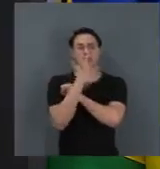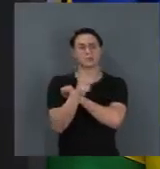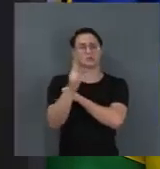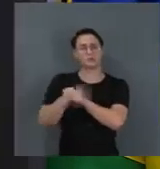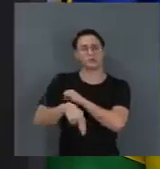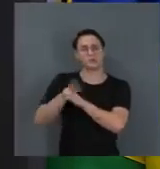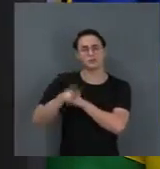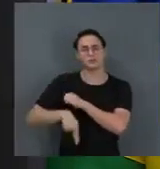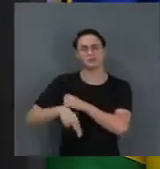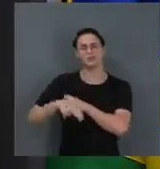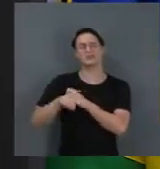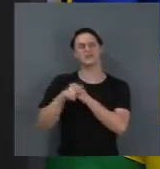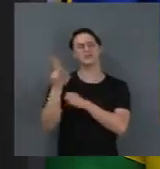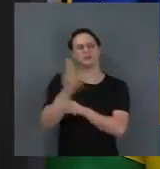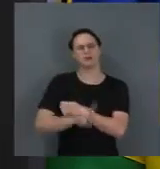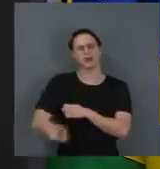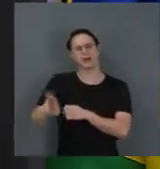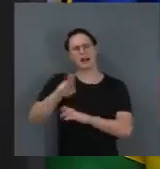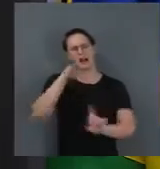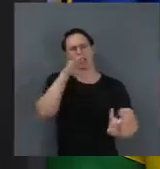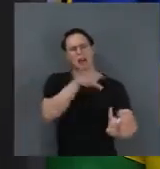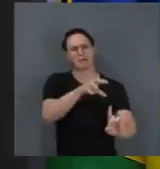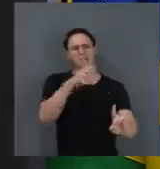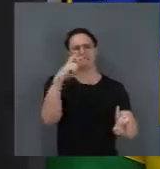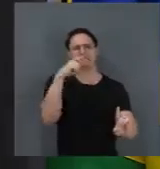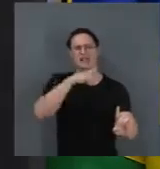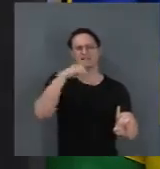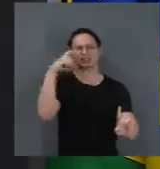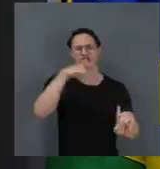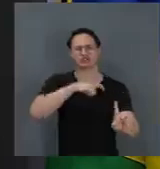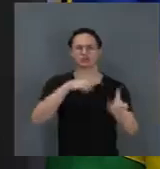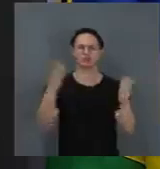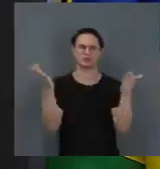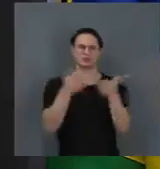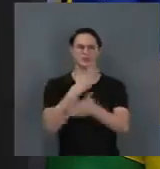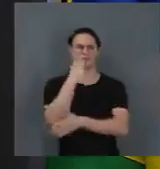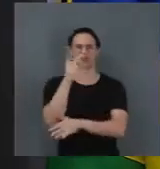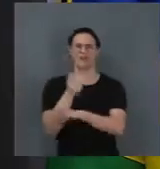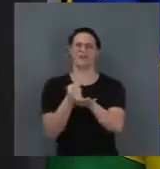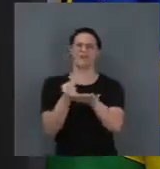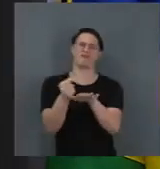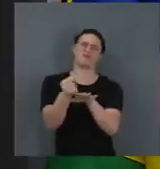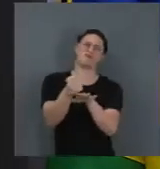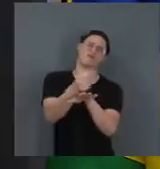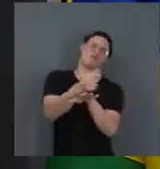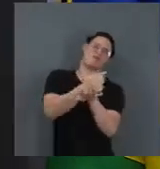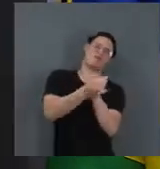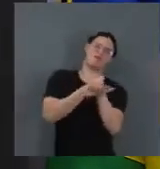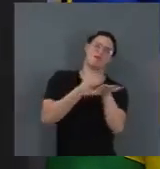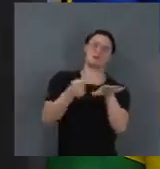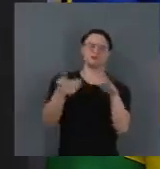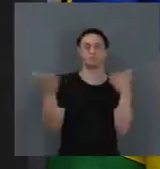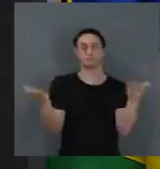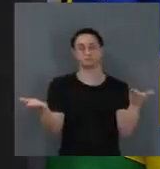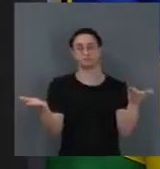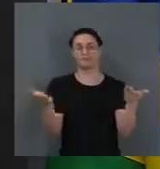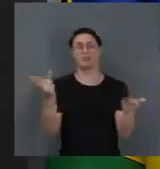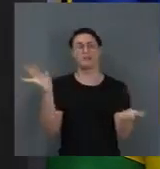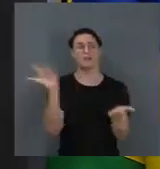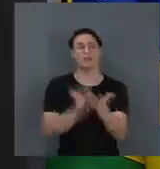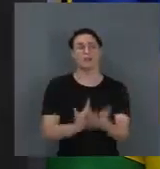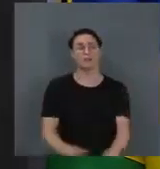utilizada para combater mentiras, atualmente chamadas de fake news, mas sim a